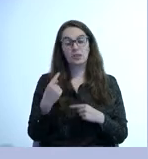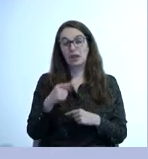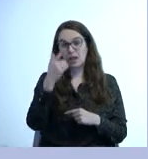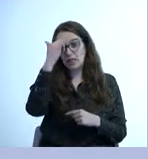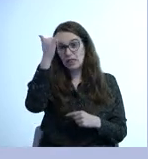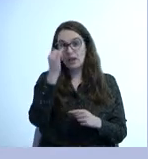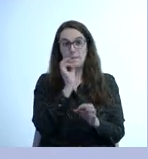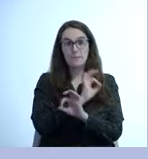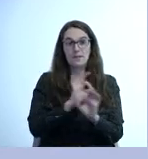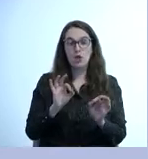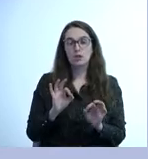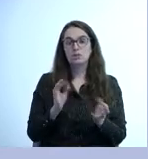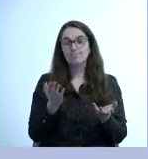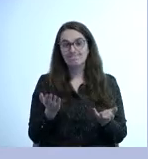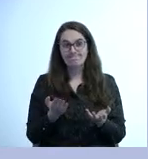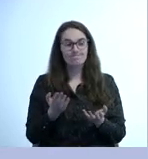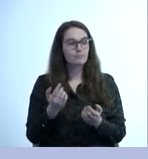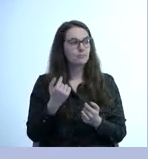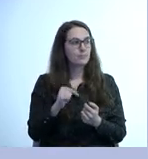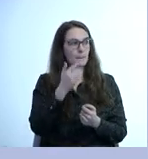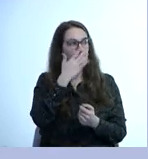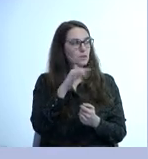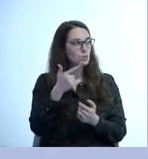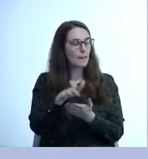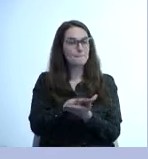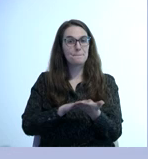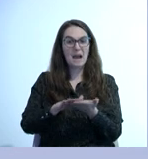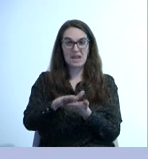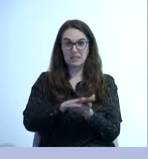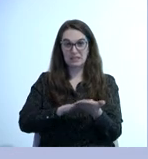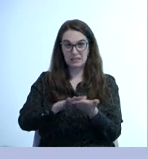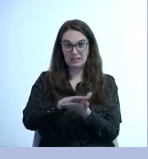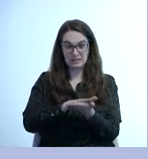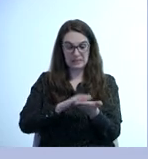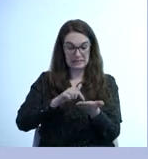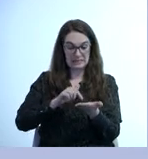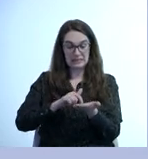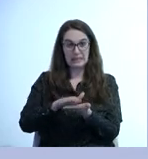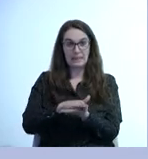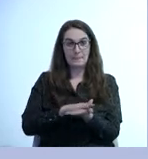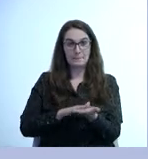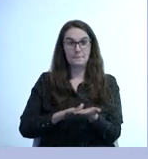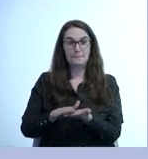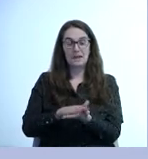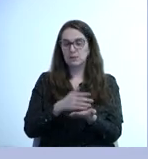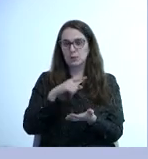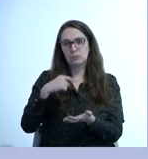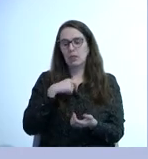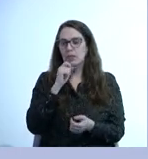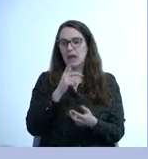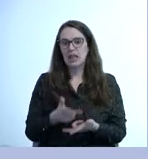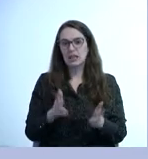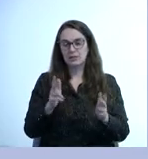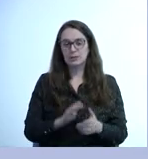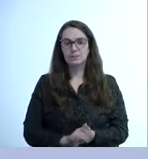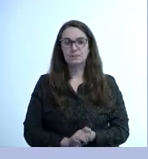é usar uma espécie de fundo, para depois ser, nesse pano de fundo, completamente livre. E depois a